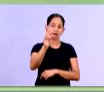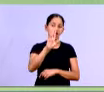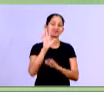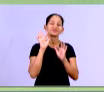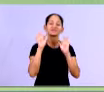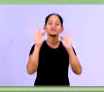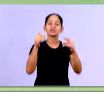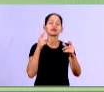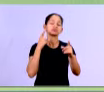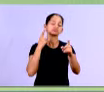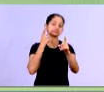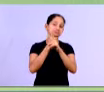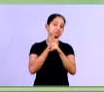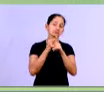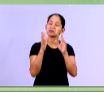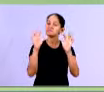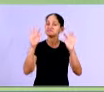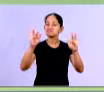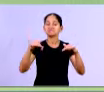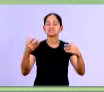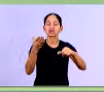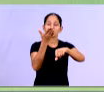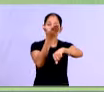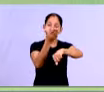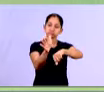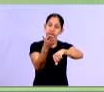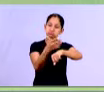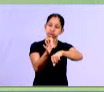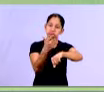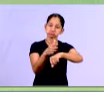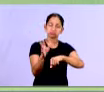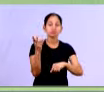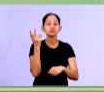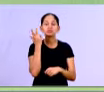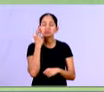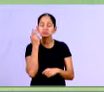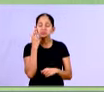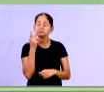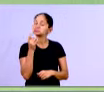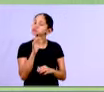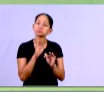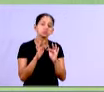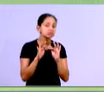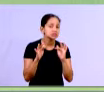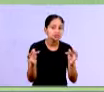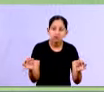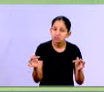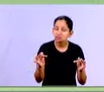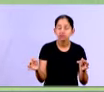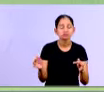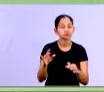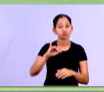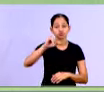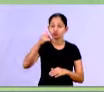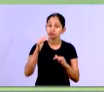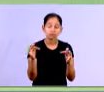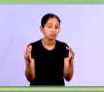R$1.120. Então, para finalizar, o nosso exercício que a gente trabalhou ao longo da aula é muito simples. Juros simples é